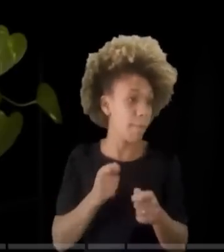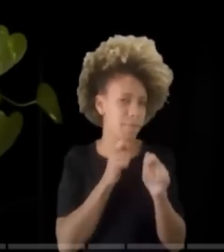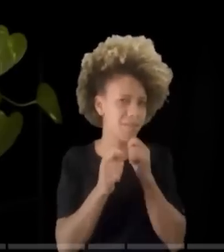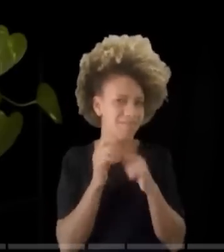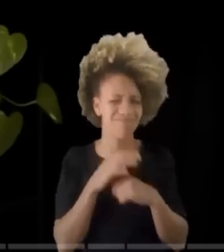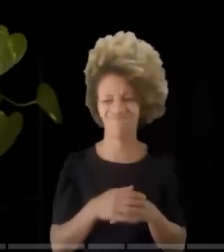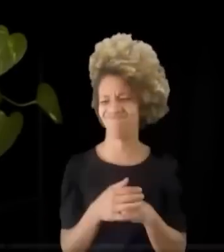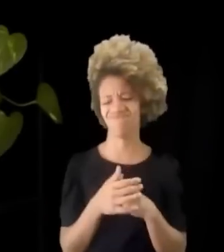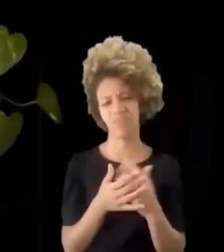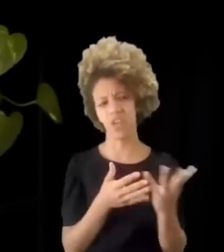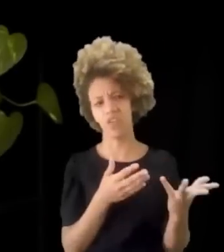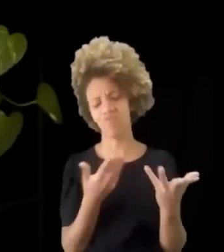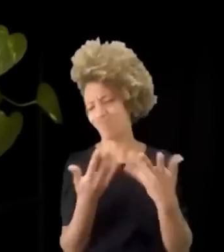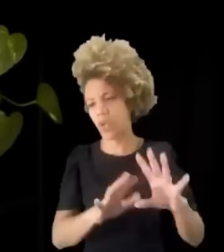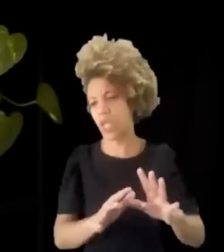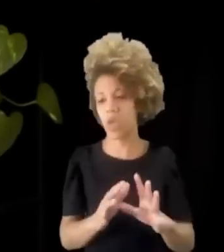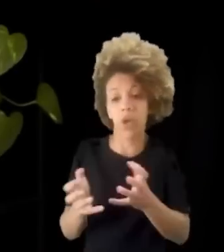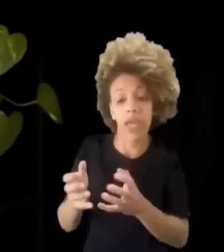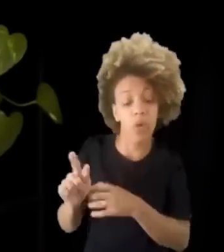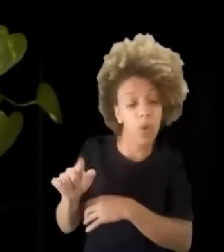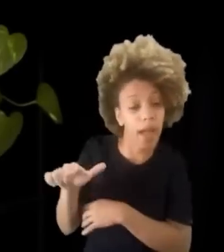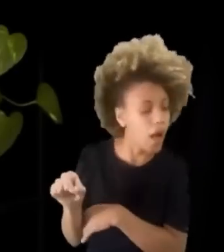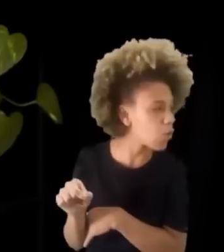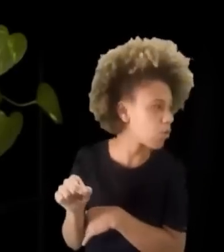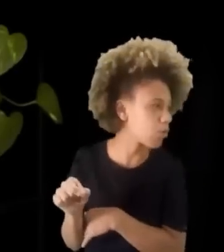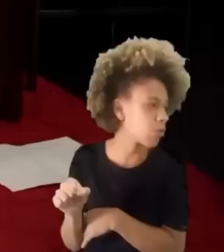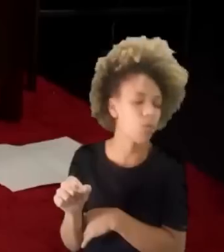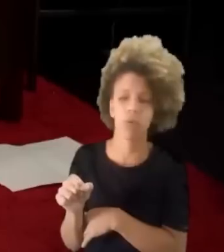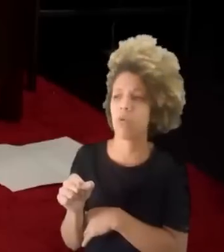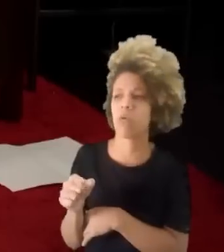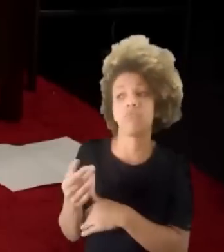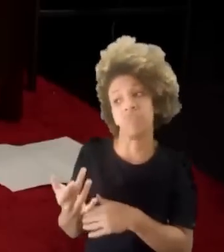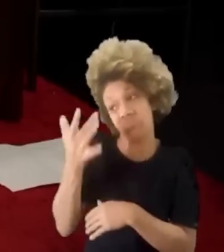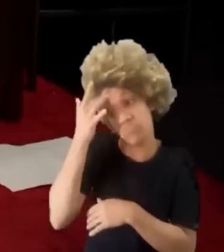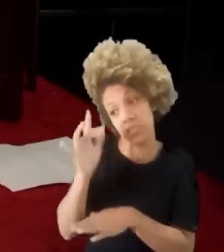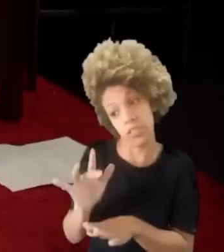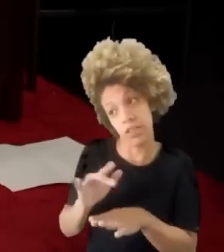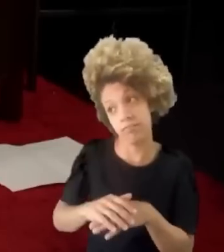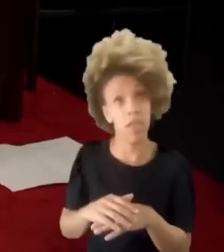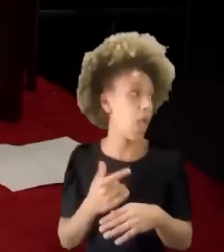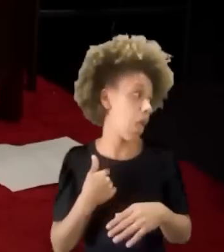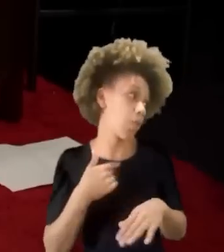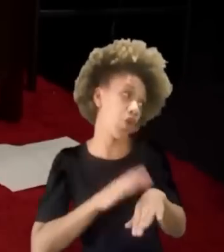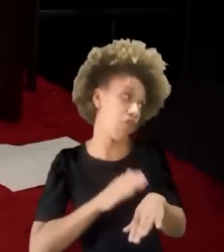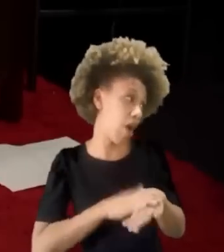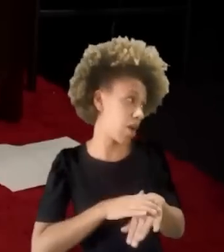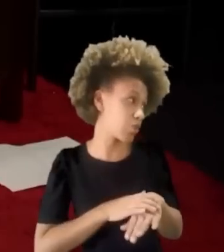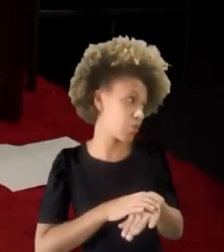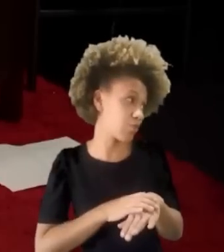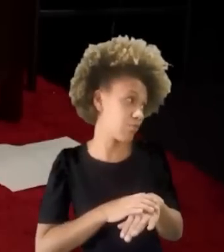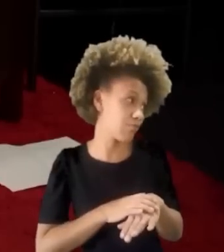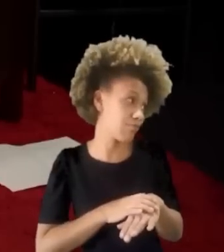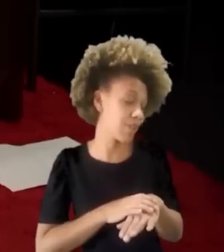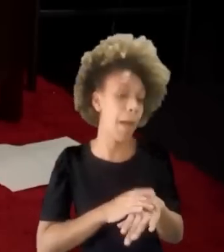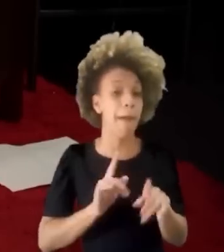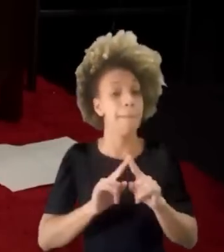trazer esse cara eu fico não eu vou trazer o galo que eu não sei os dois é o que eu faço